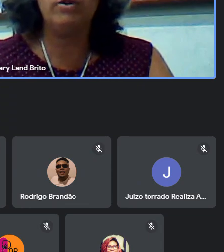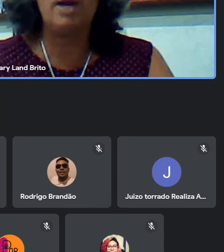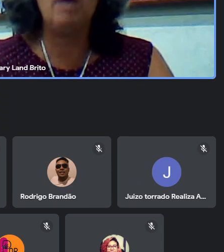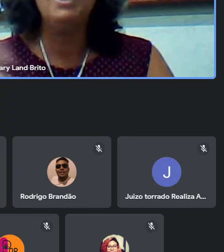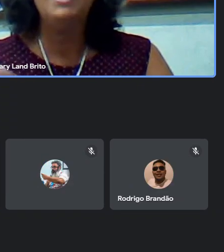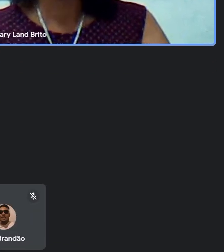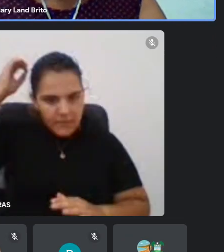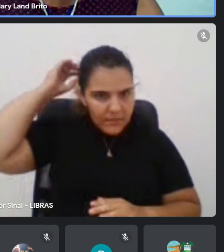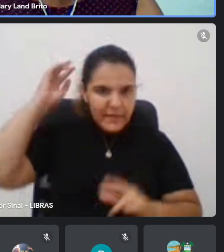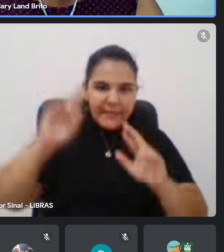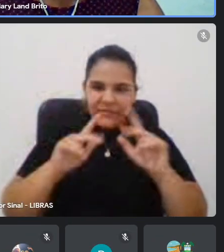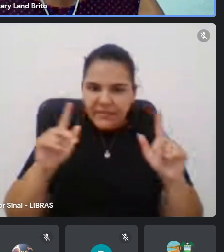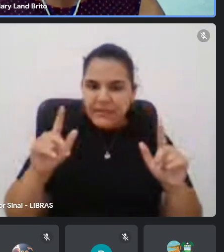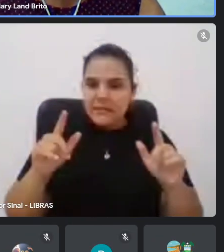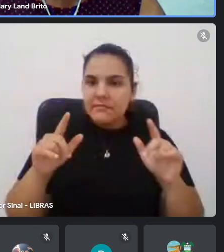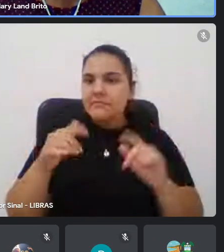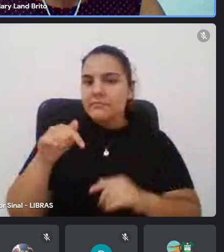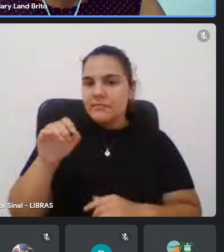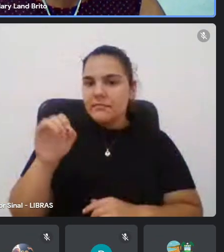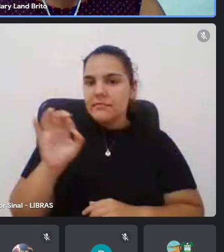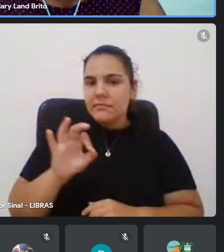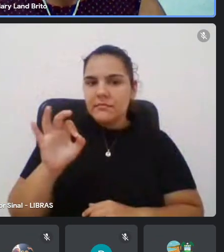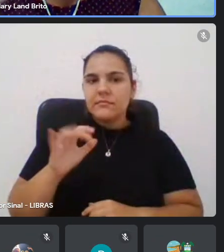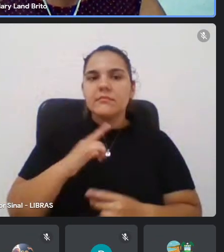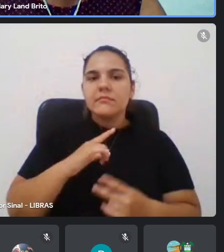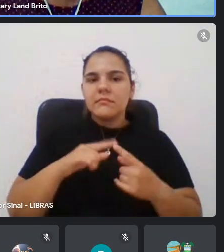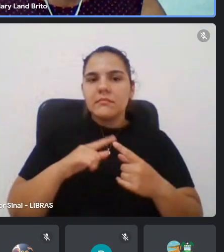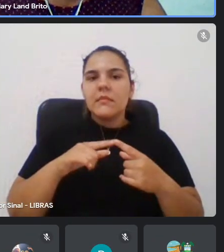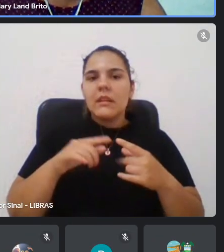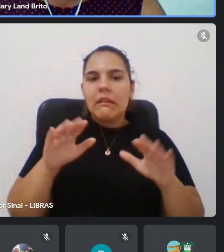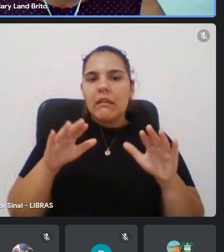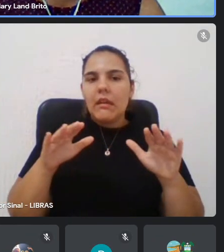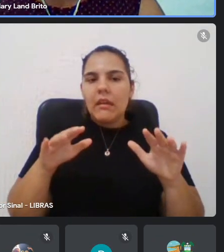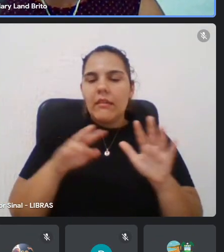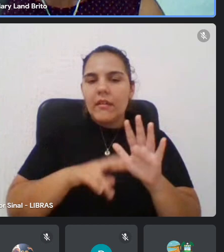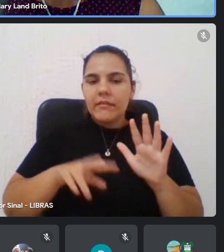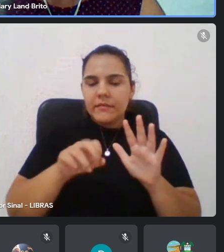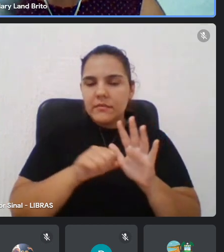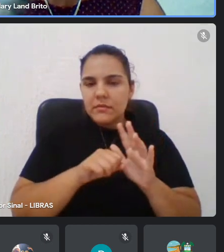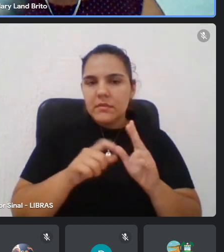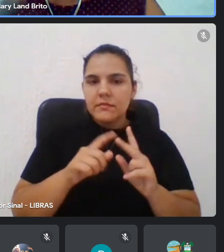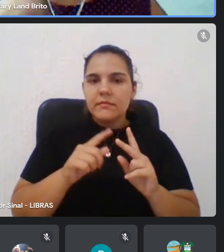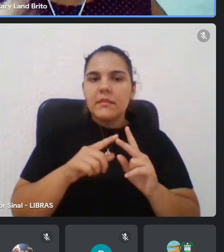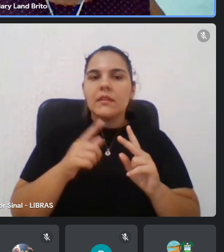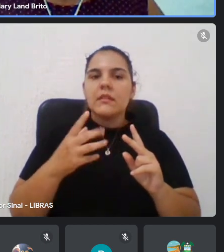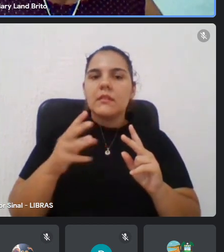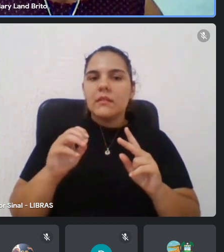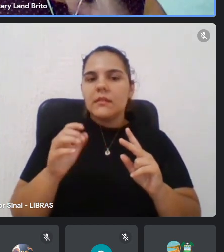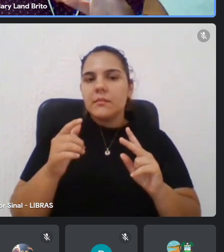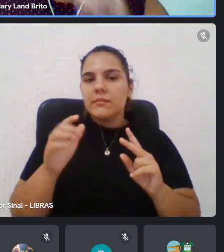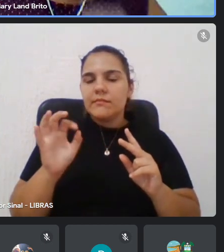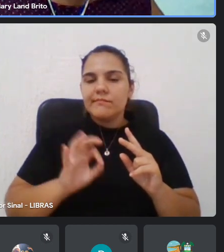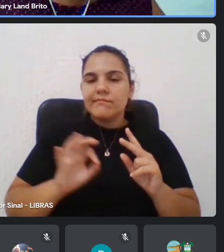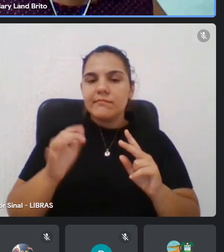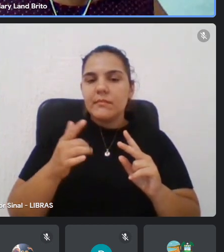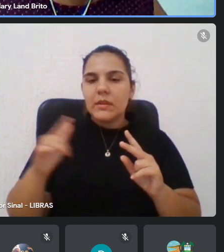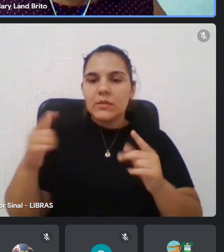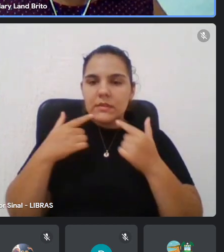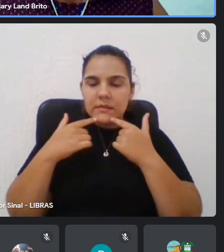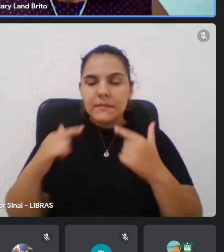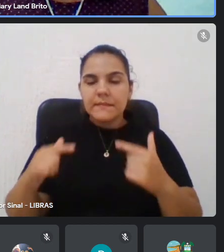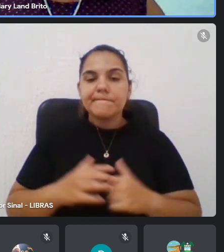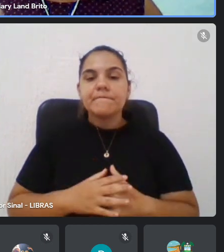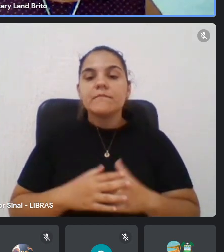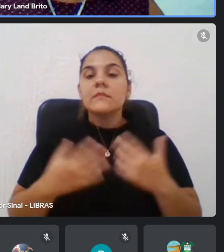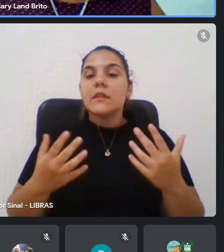audiovisual, 30% para as outras linguagens, até respondendo a questão que a Ana perguntou antes, Ana, o que é que tu não pode fazer?